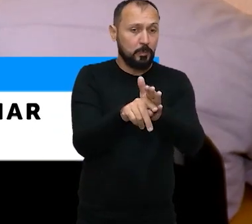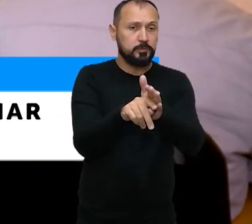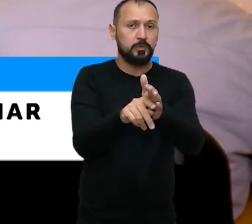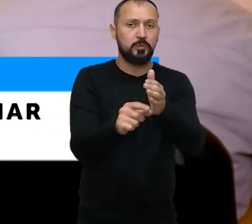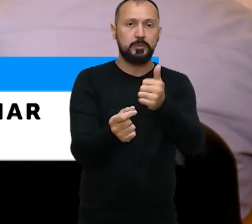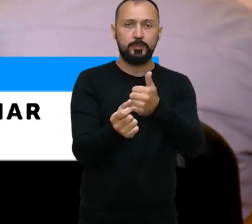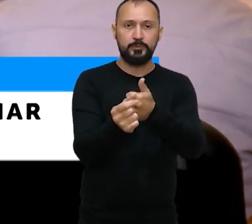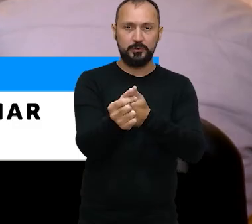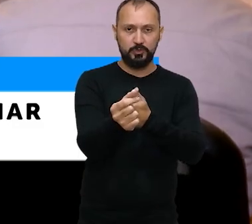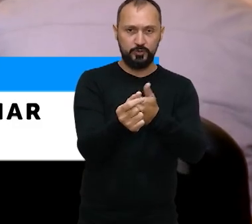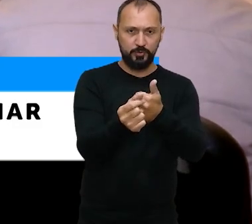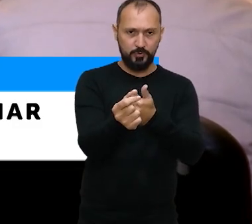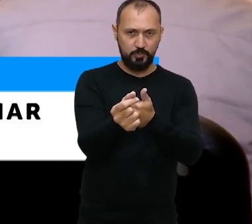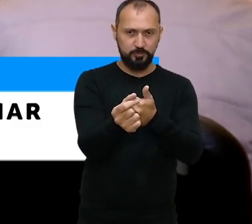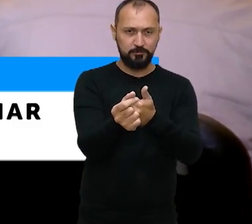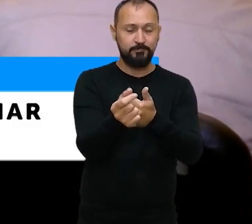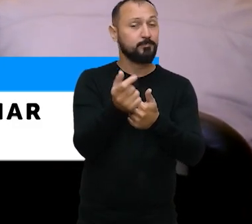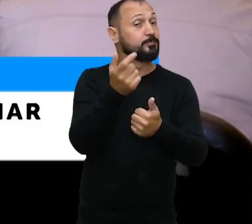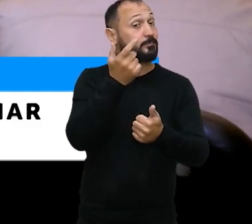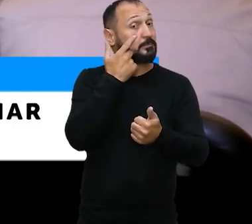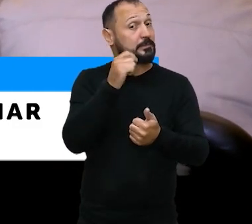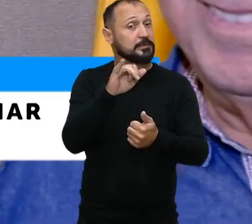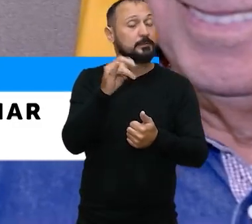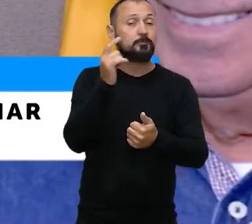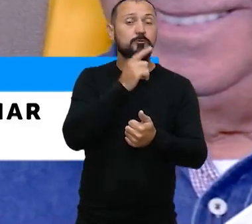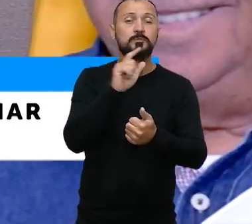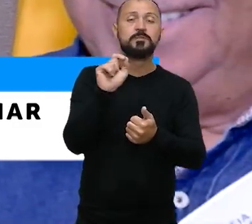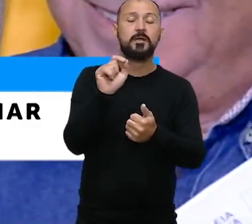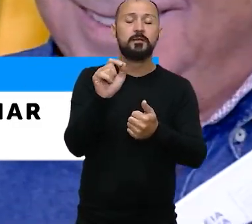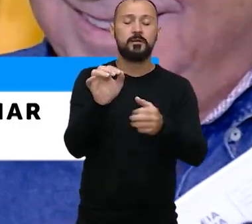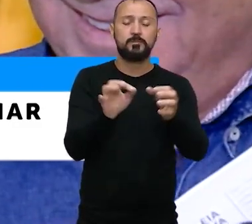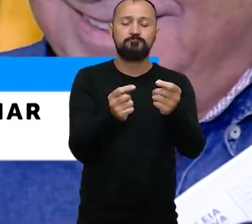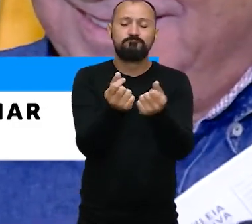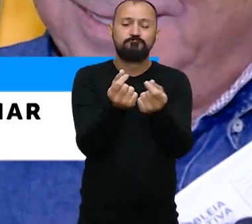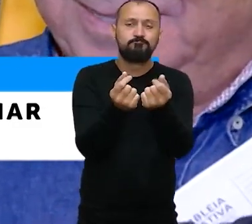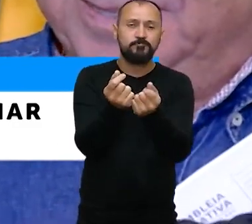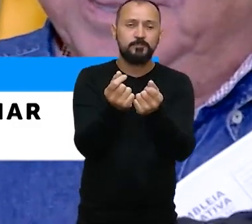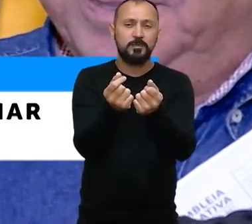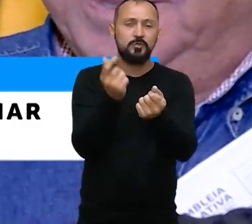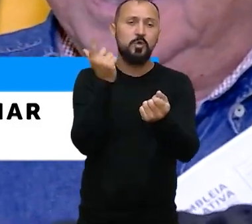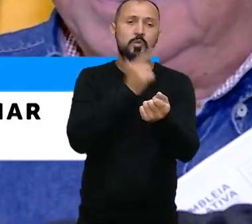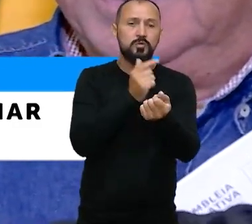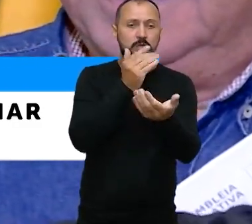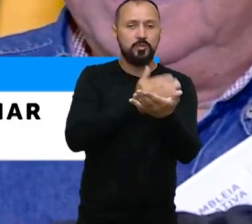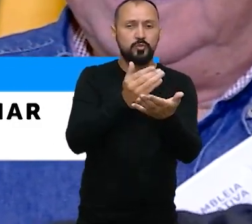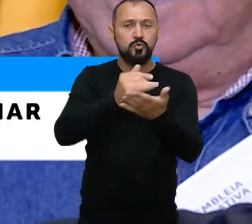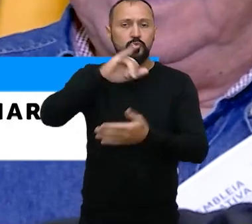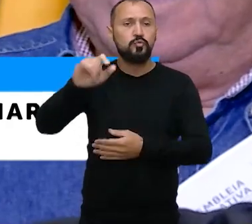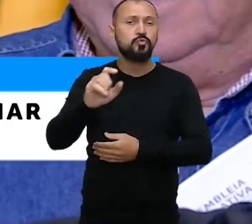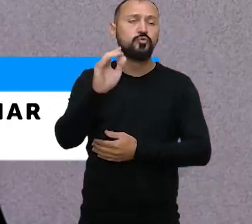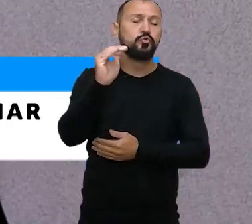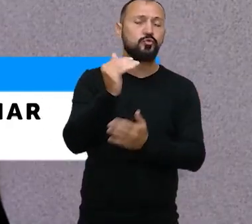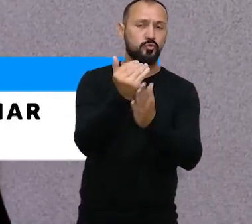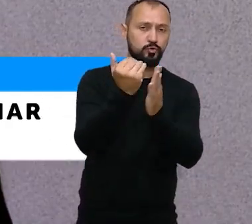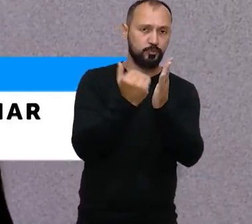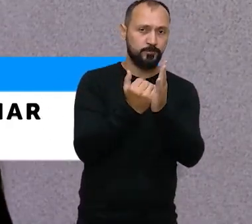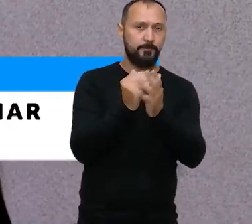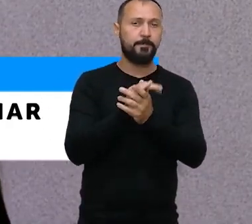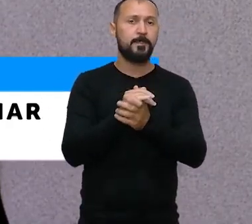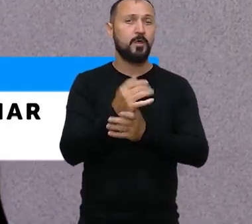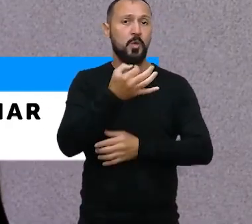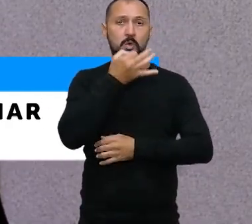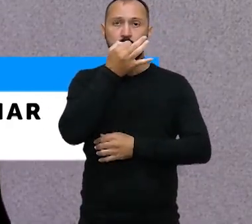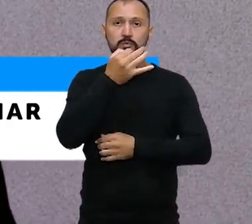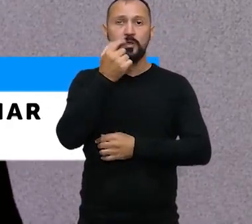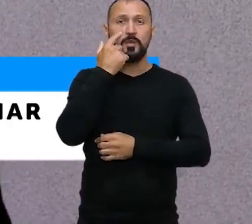Tribunal de Contas do Estado de Mato Grosso do Sul, a possibilidade de um acerto de contas em que a gente possa abater os juros. A nossa ideia é